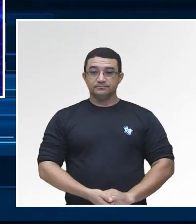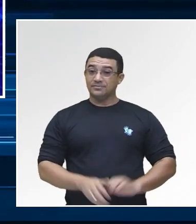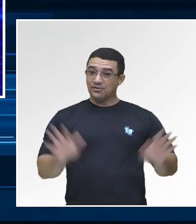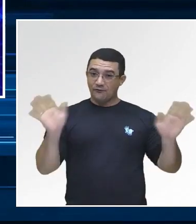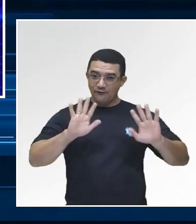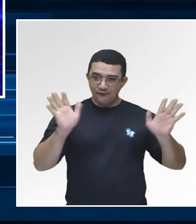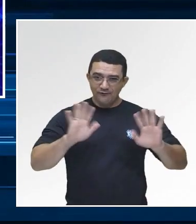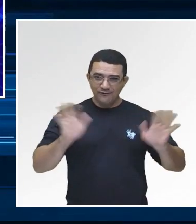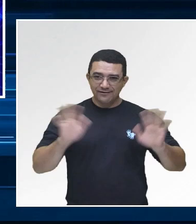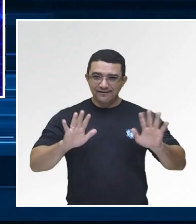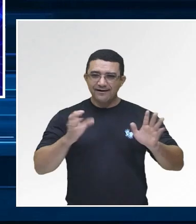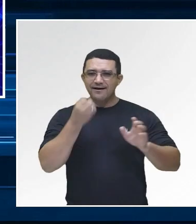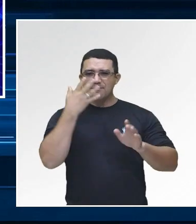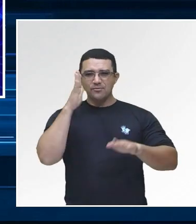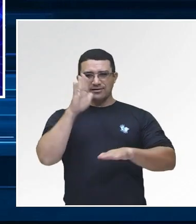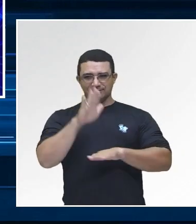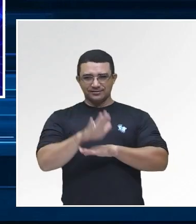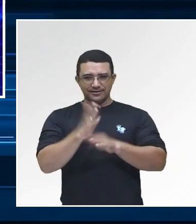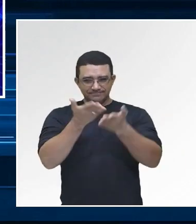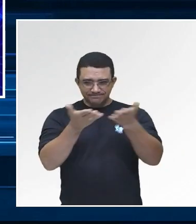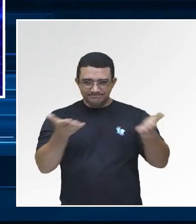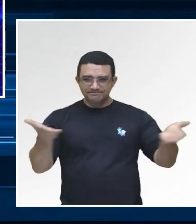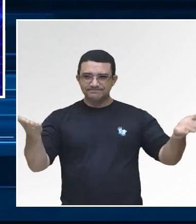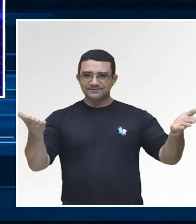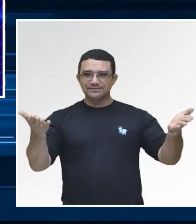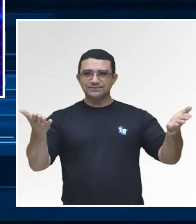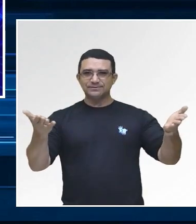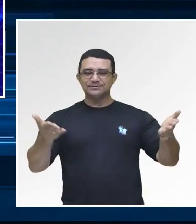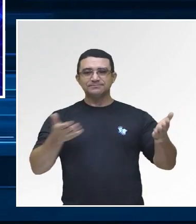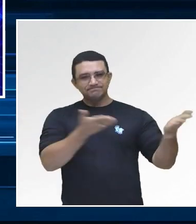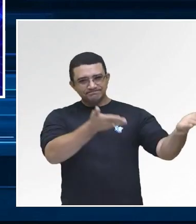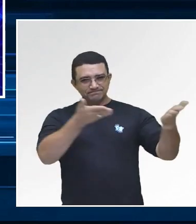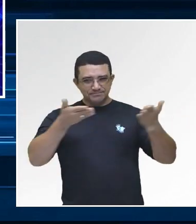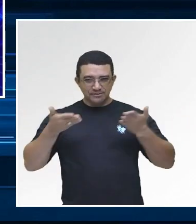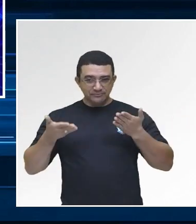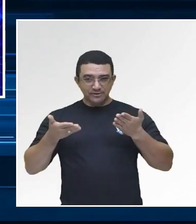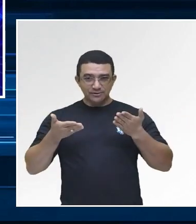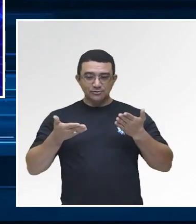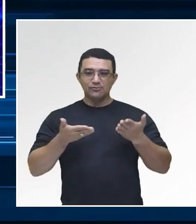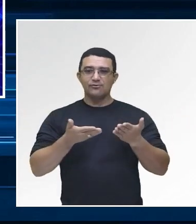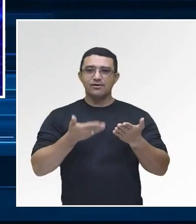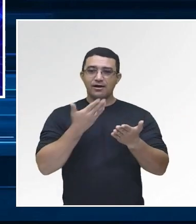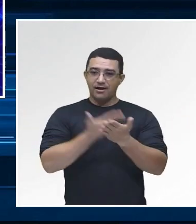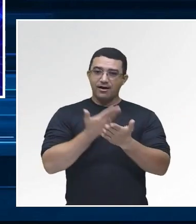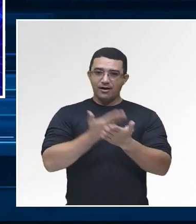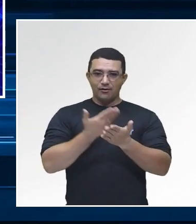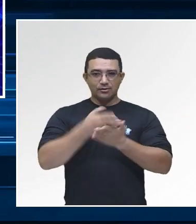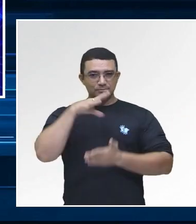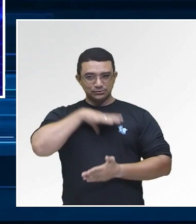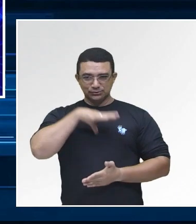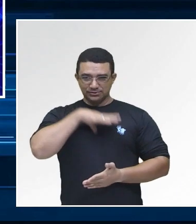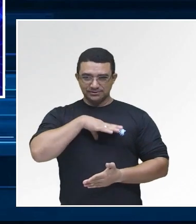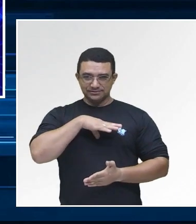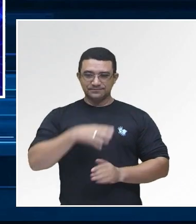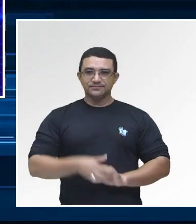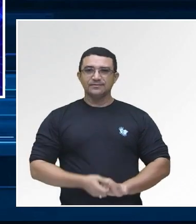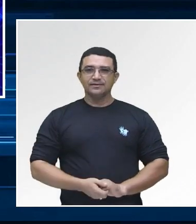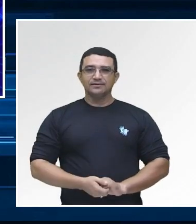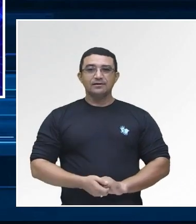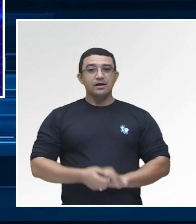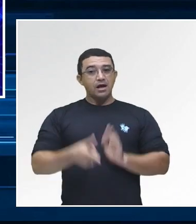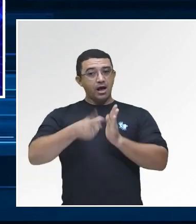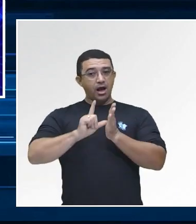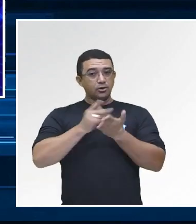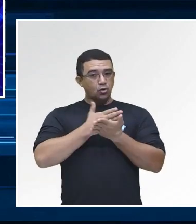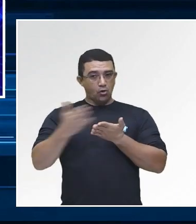Olá, boa tarde a todos, muito bem-vindos para mais uma aula de língua portuguesa. Antes de